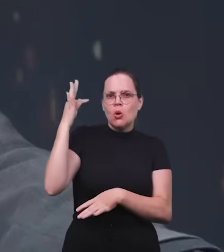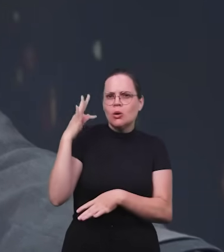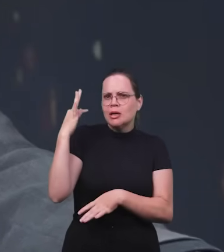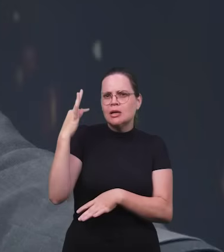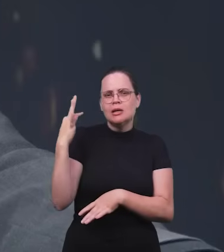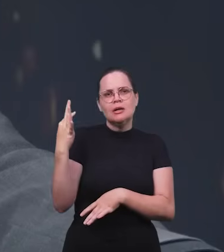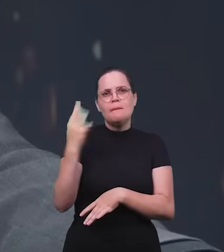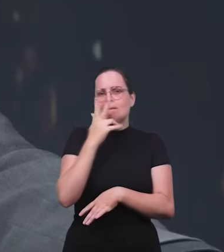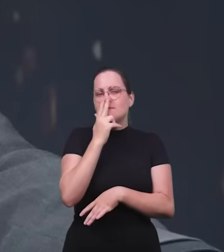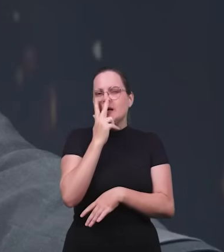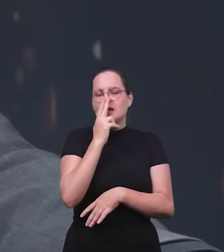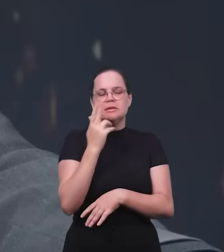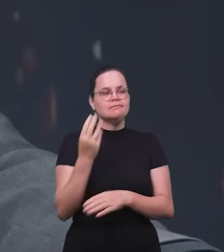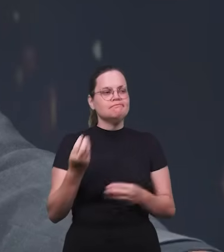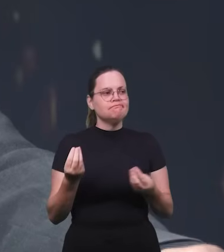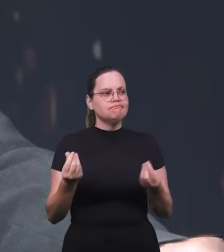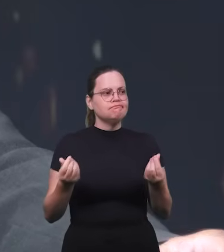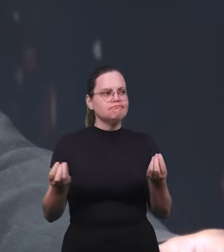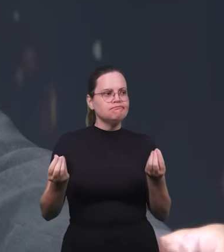completamente